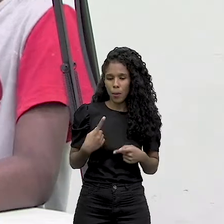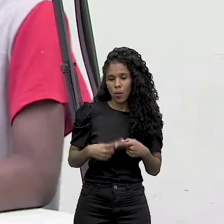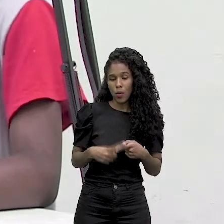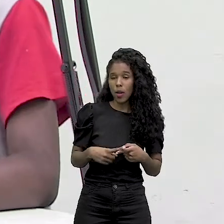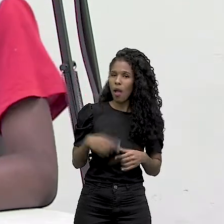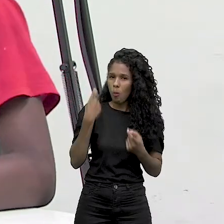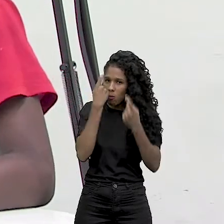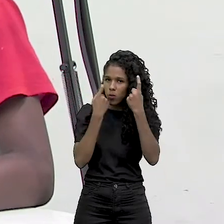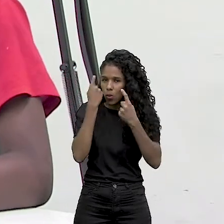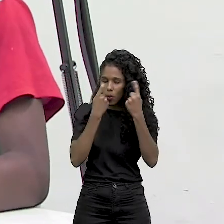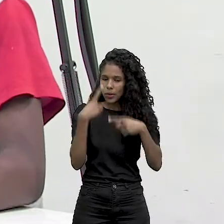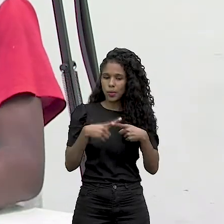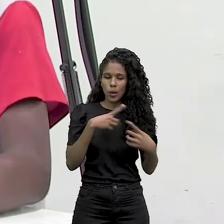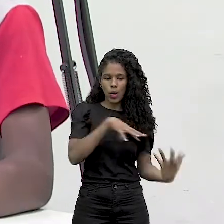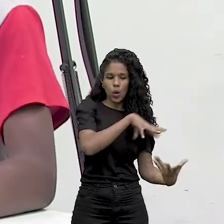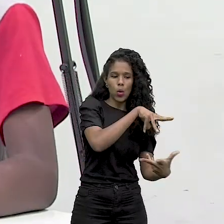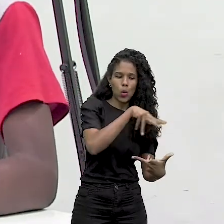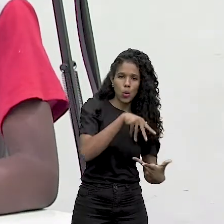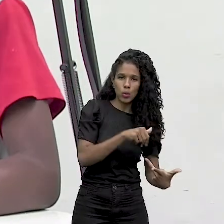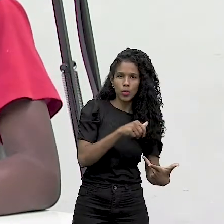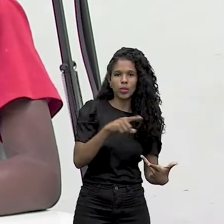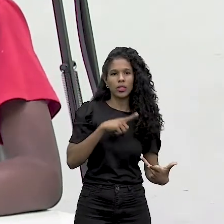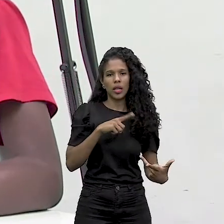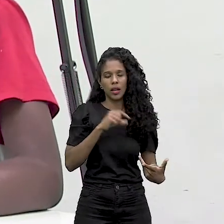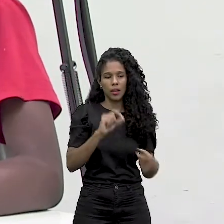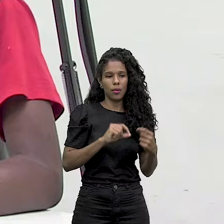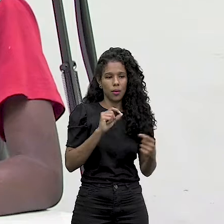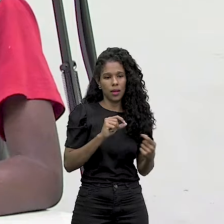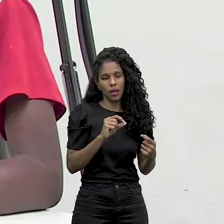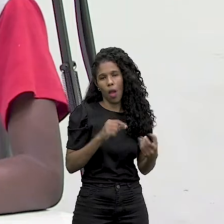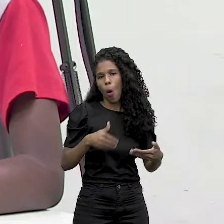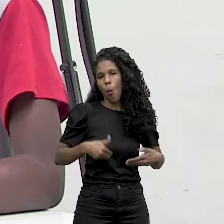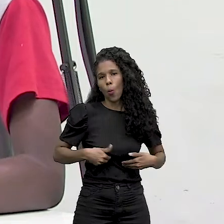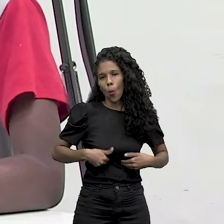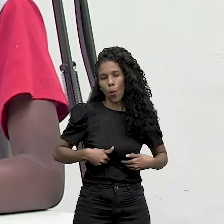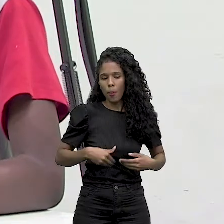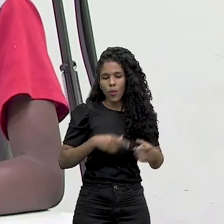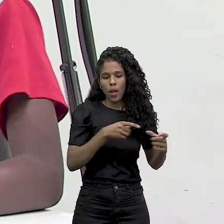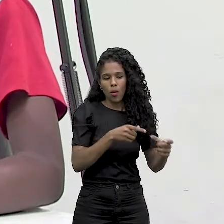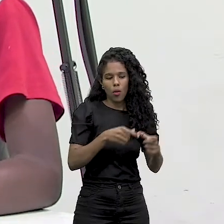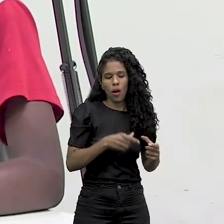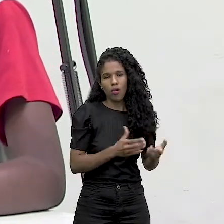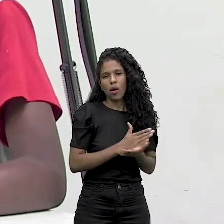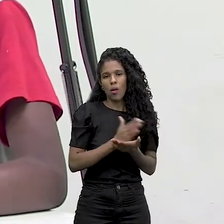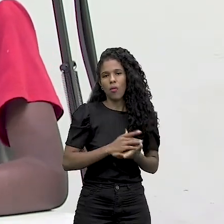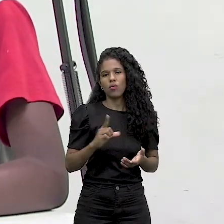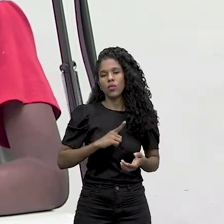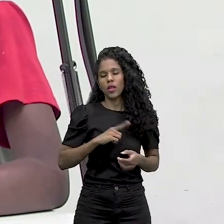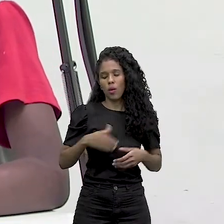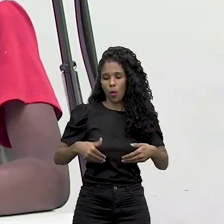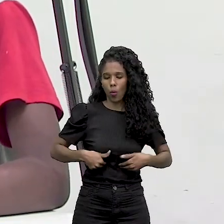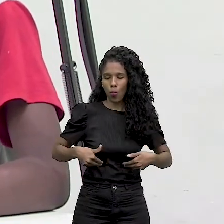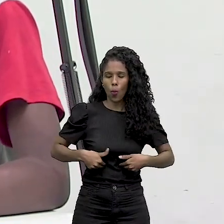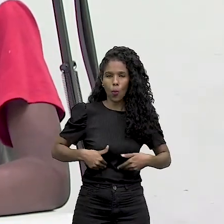Poucas pessoas no mundo se alimentam de forma adequada e desperdiçam, enquanto